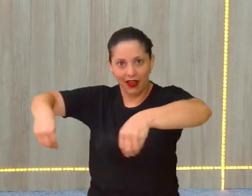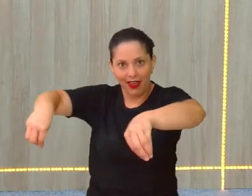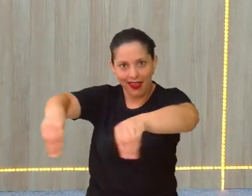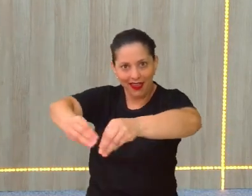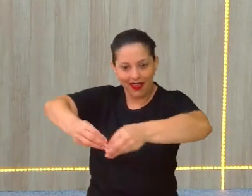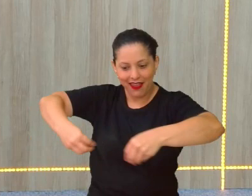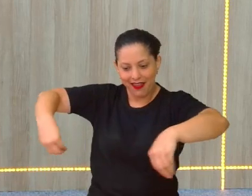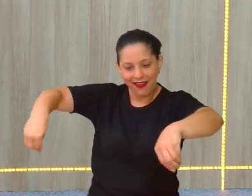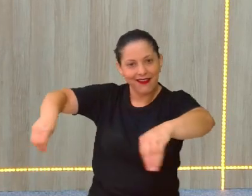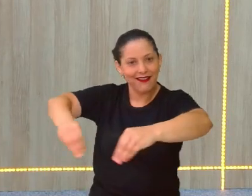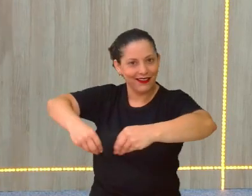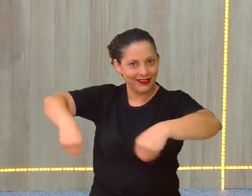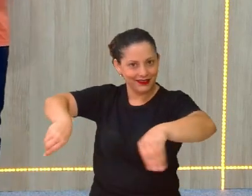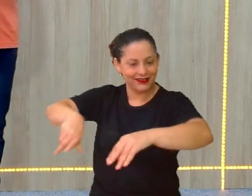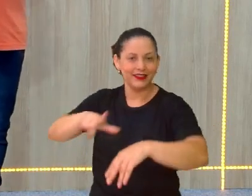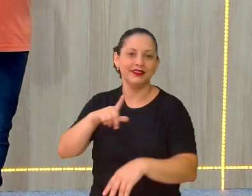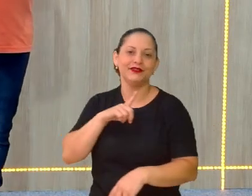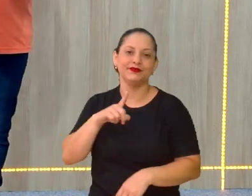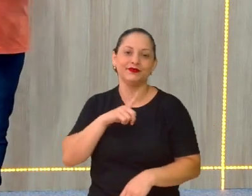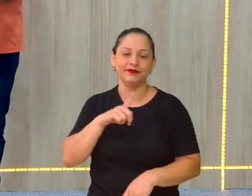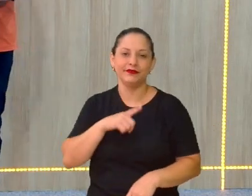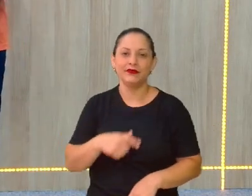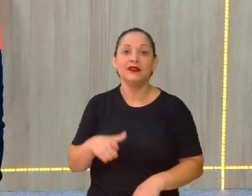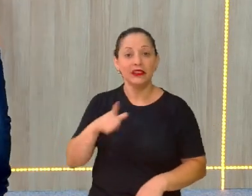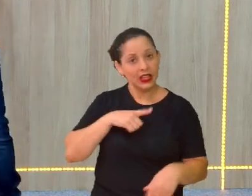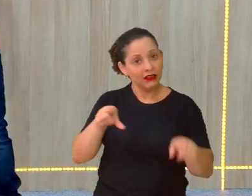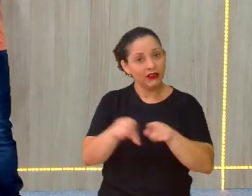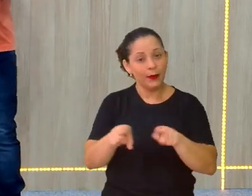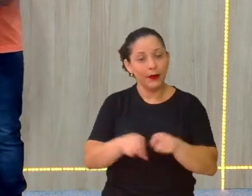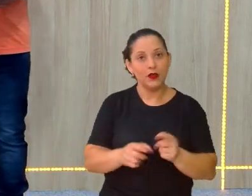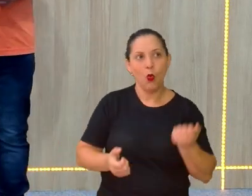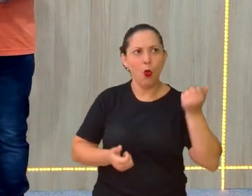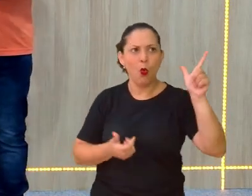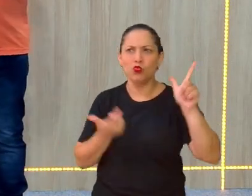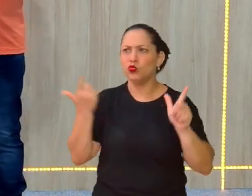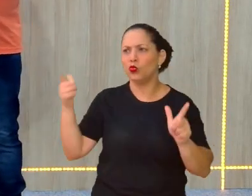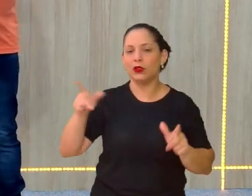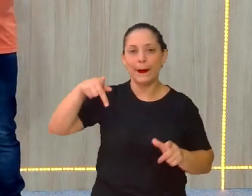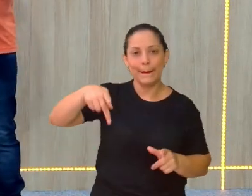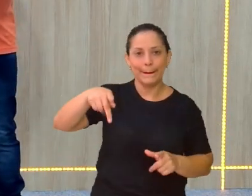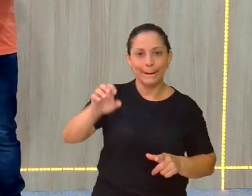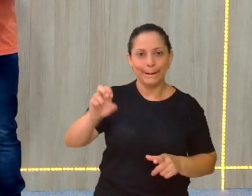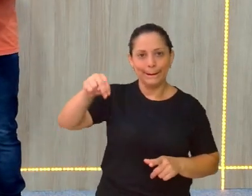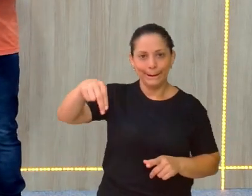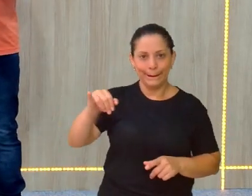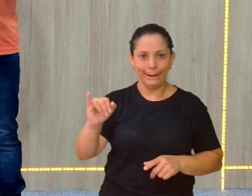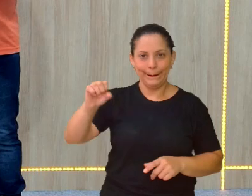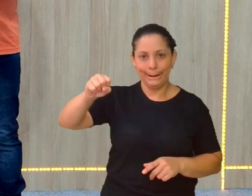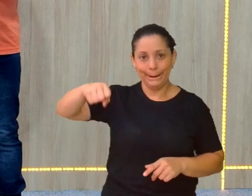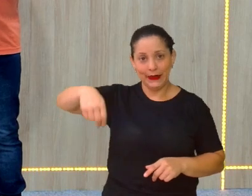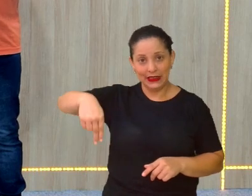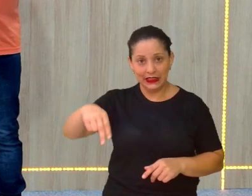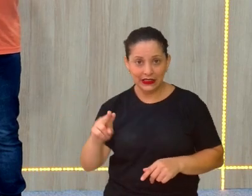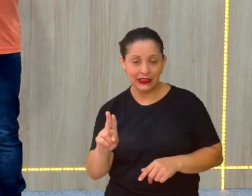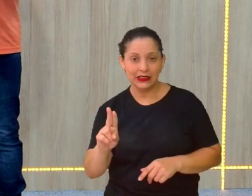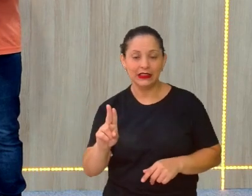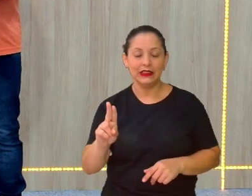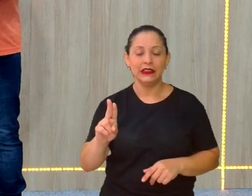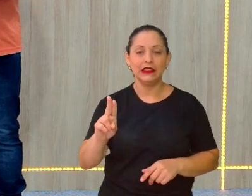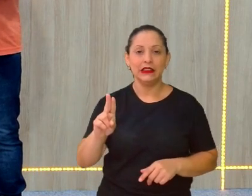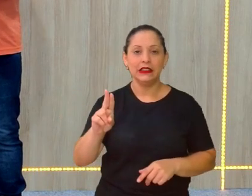uma península. Nós temos outras penínsulas, como por exemplo a Península Balcânica, onde se desenvolveu